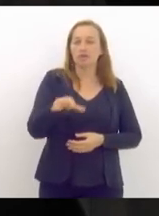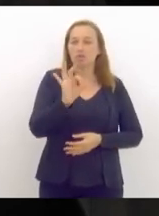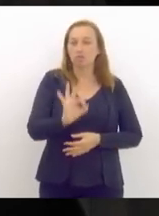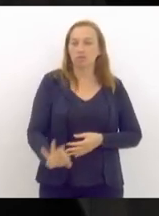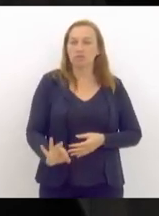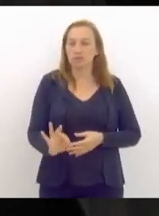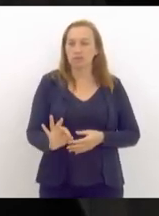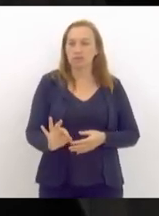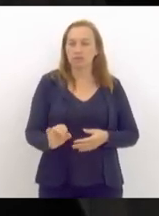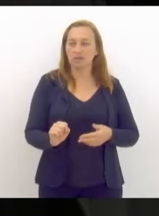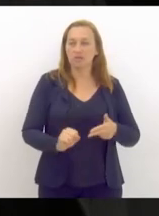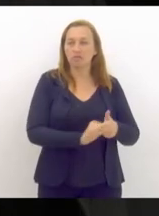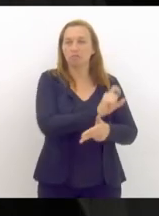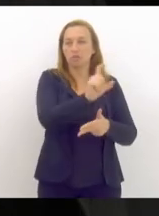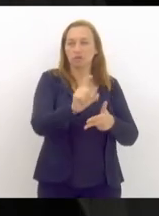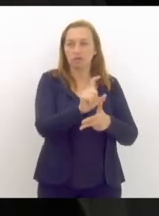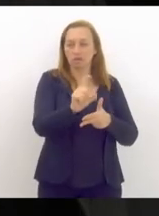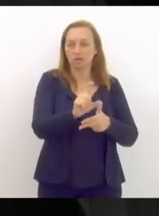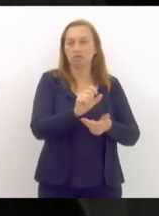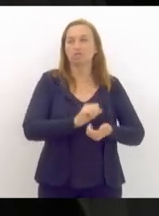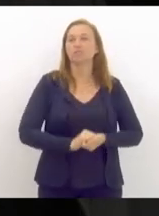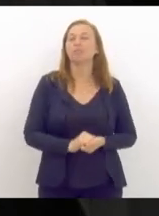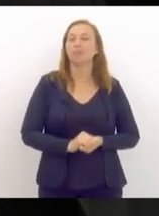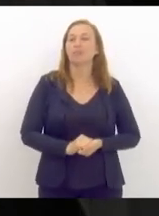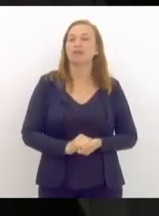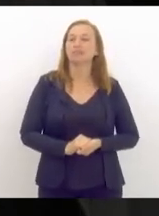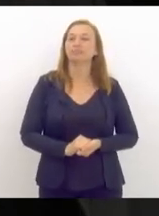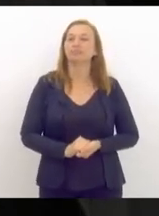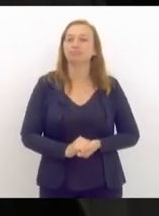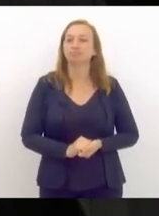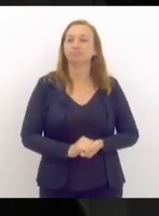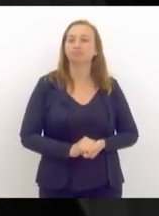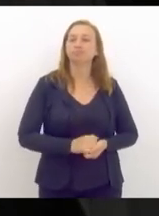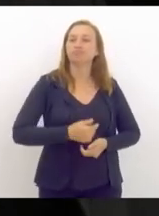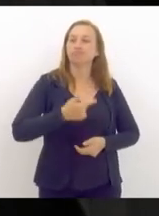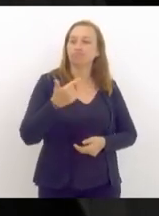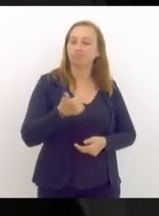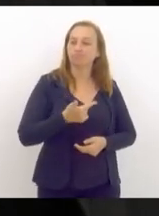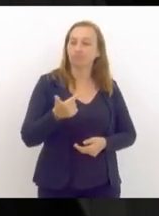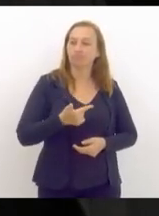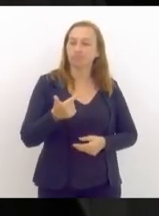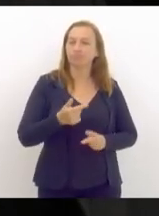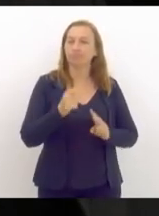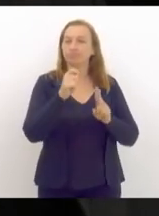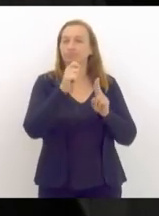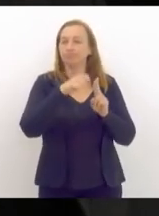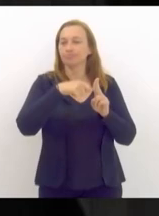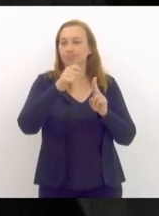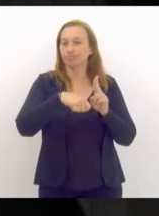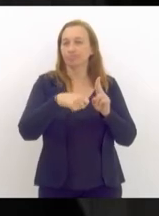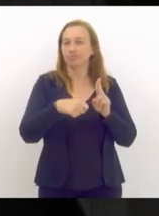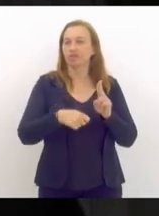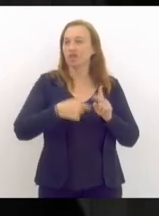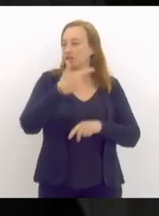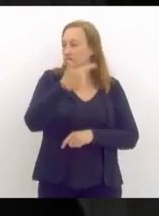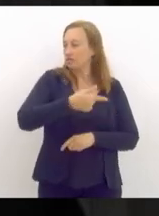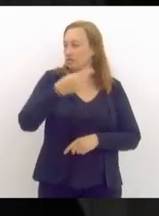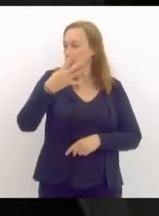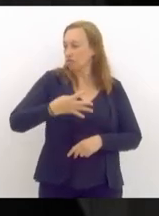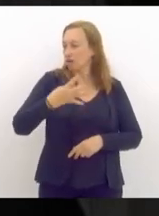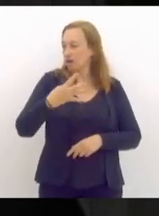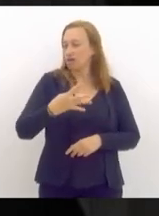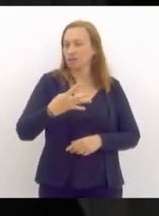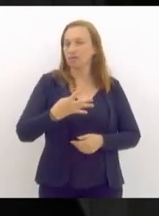do Poder Executivo. E, no segundo bimestre de 24, 16